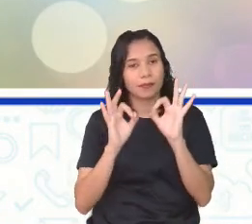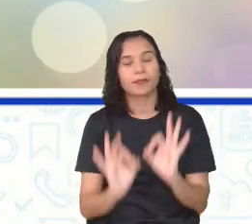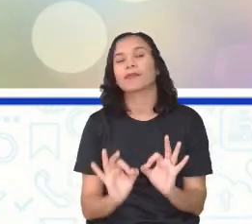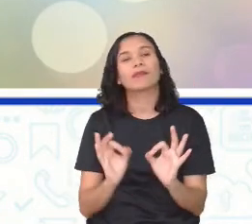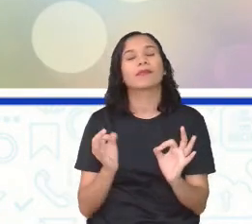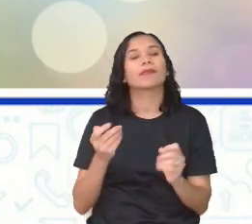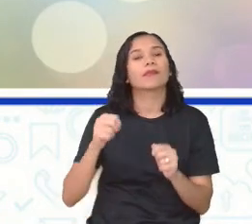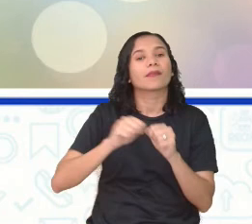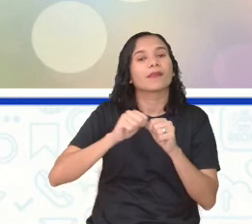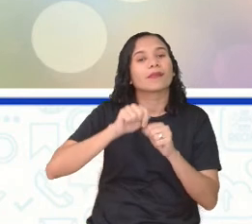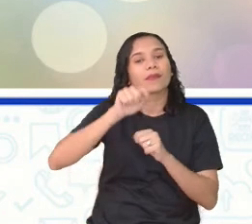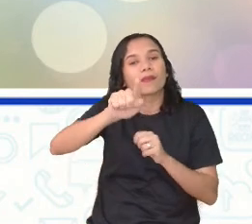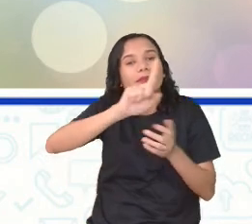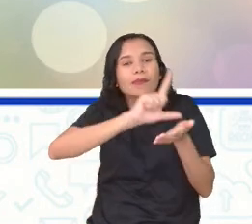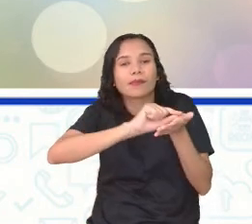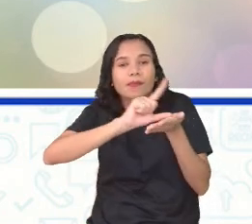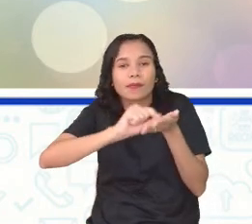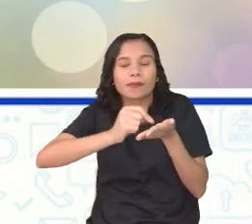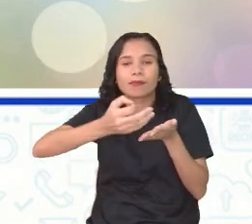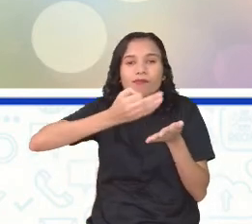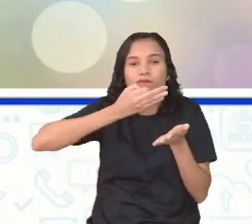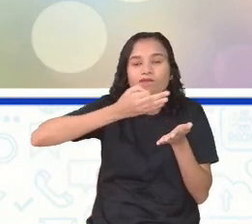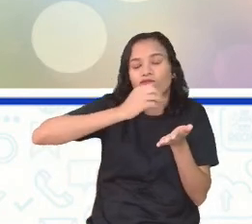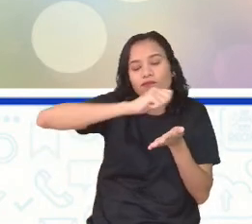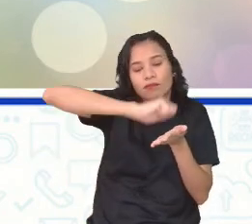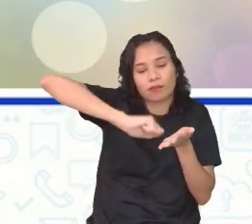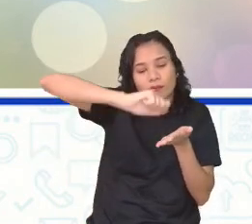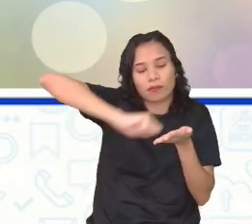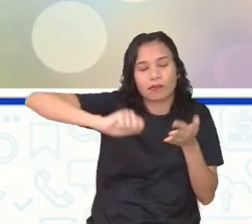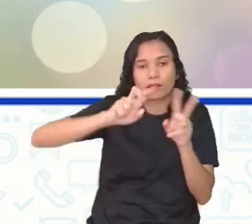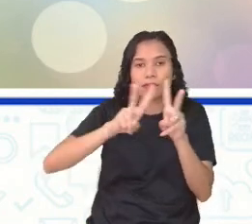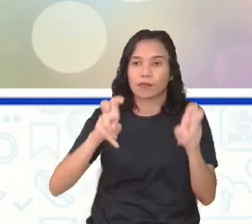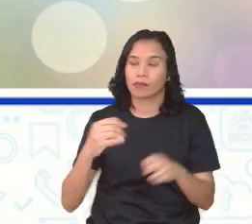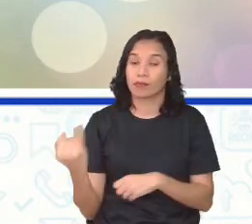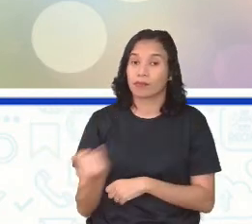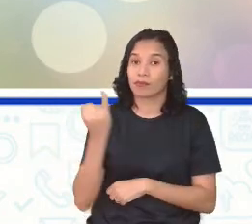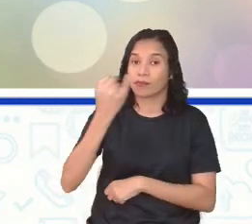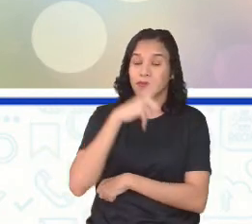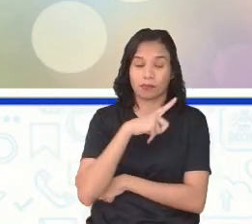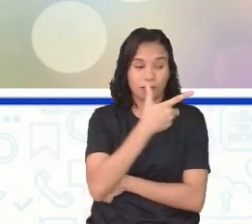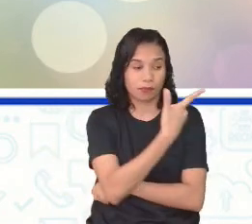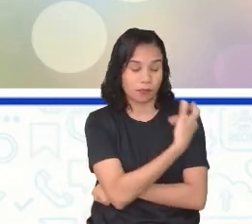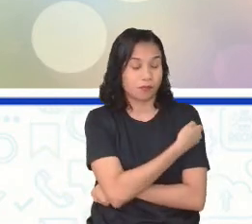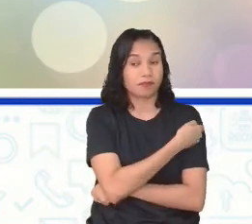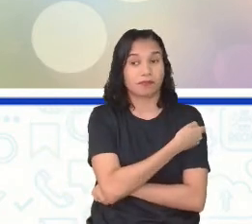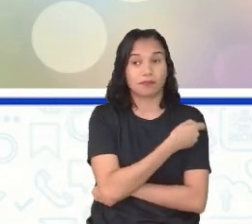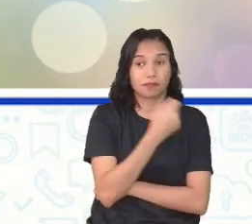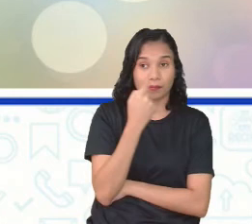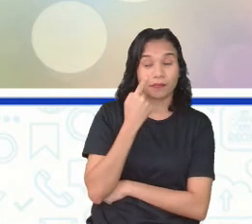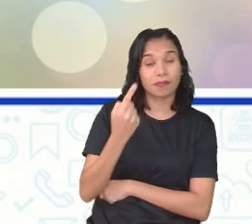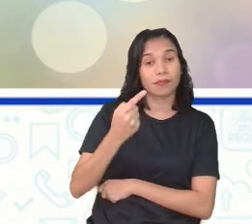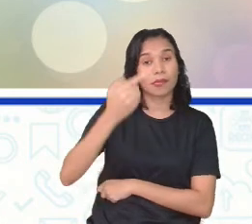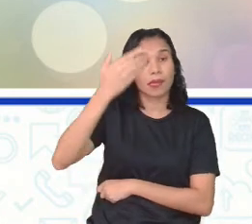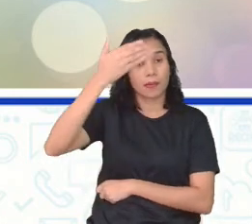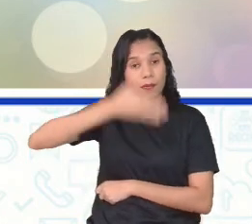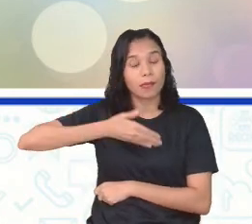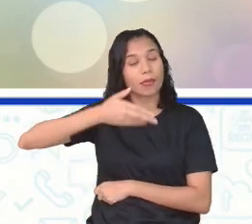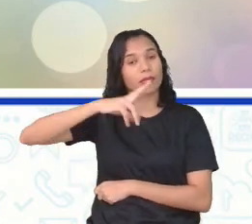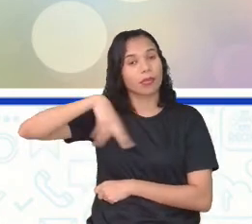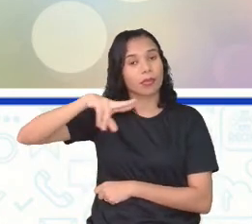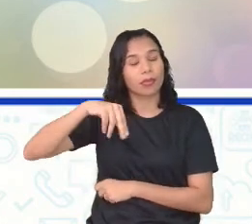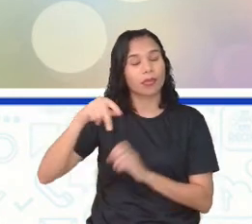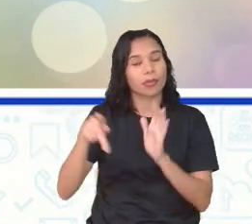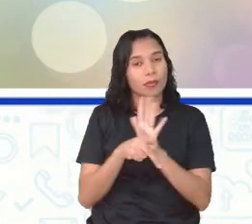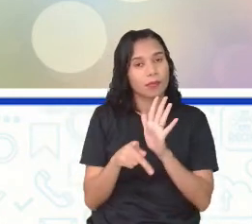Então, produza um artigo de opinião sobre a importância da vacinação. Então, comprove com fatos,